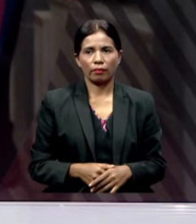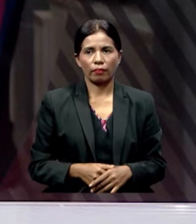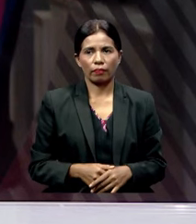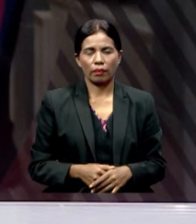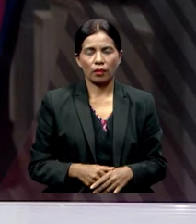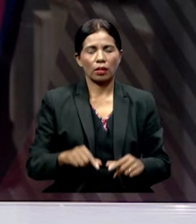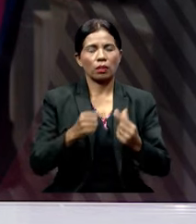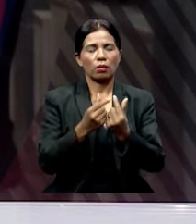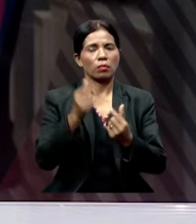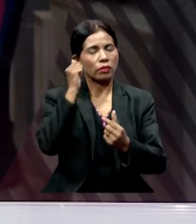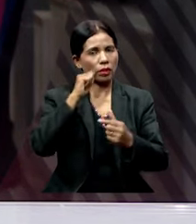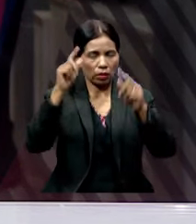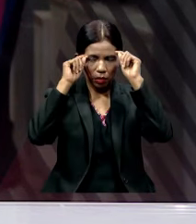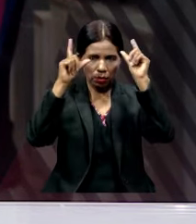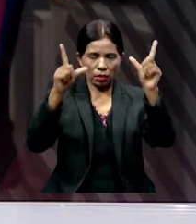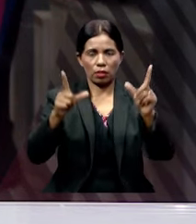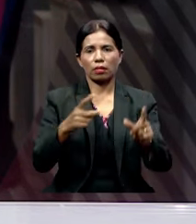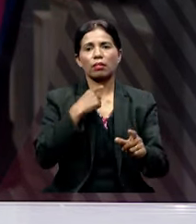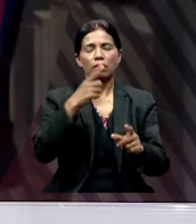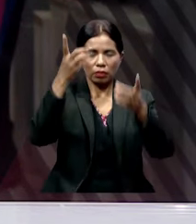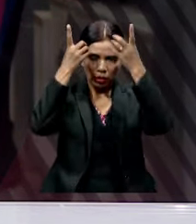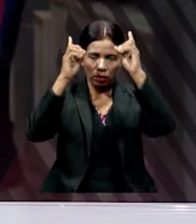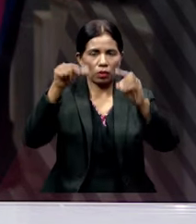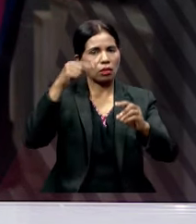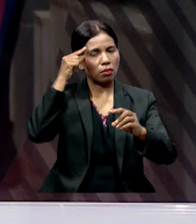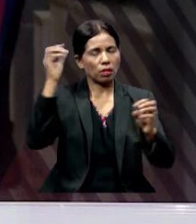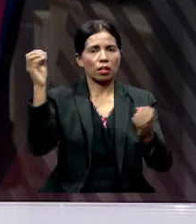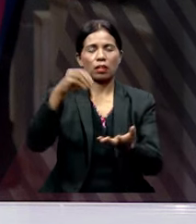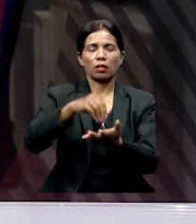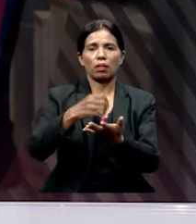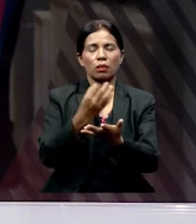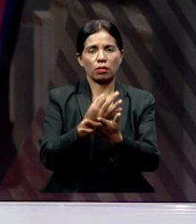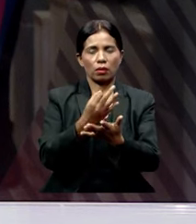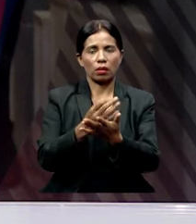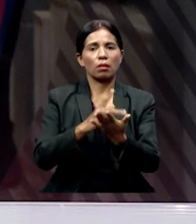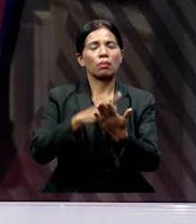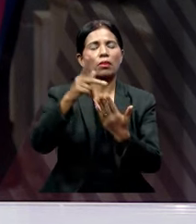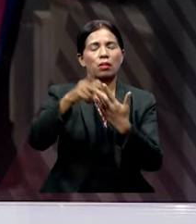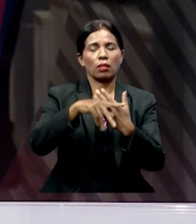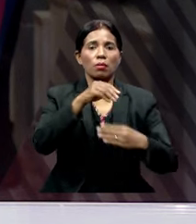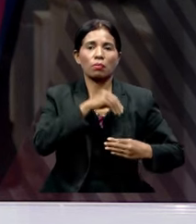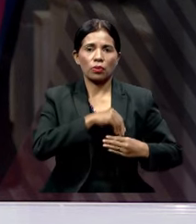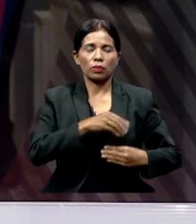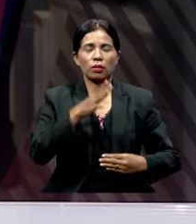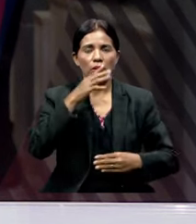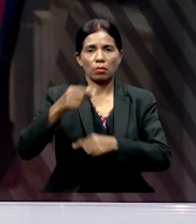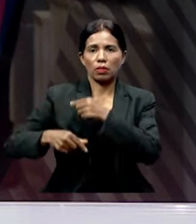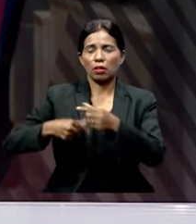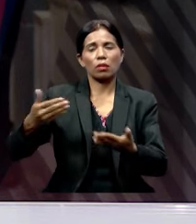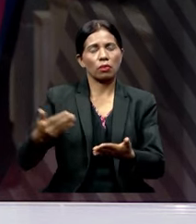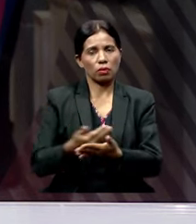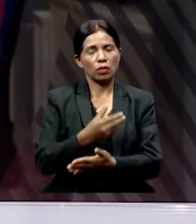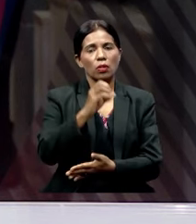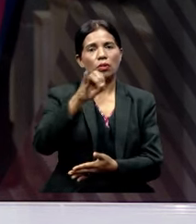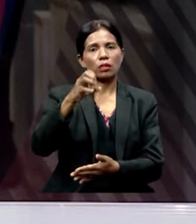Rede Feita Timor-Leste lamenta a decisão do governo, tamba lá prevê orçamento para o programa Bolsa da Mãe Geração FUN e a OZER